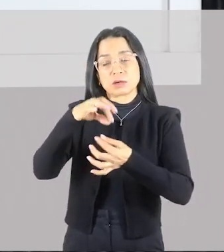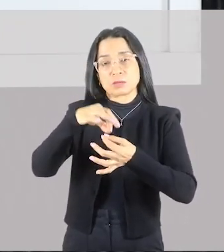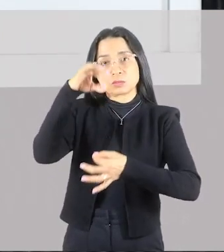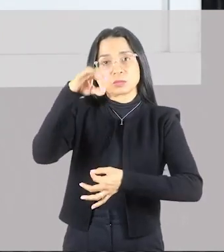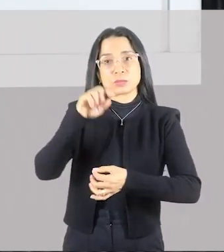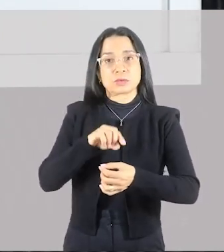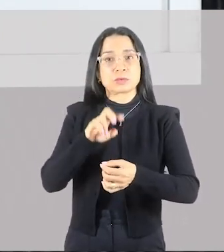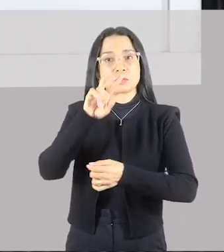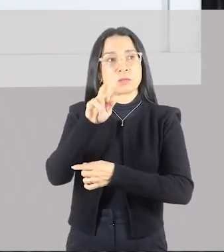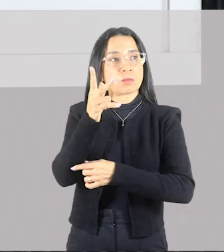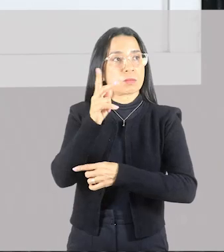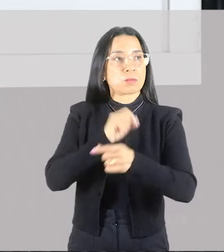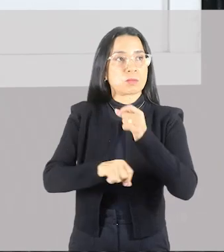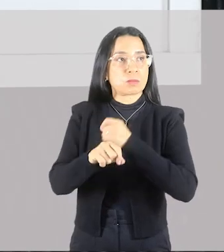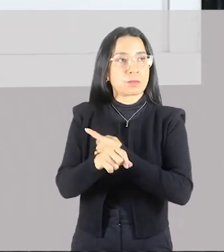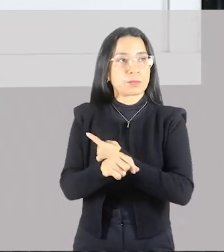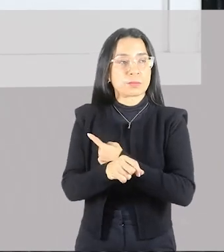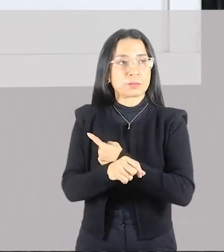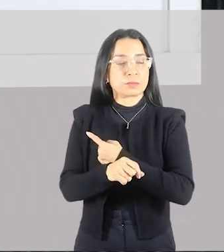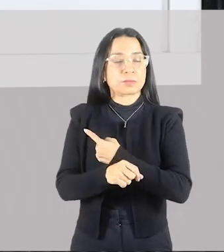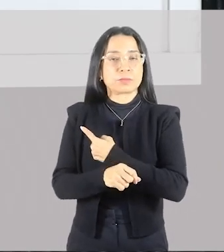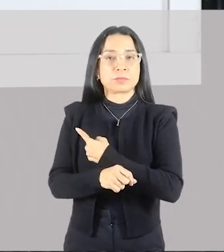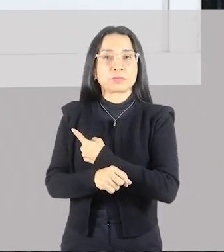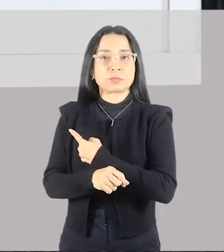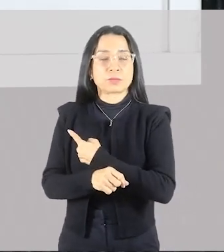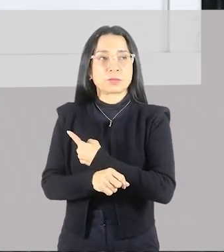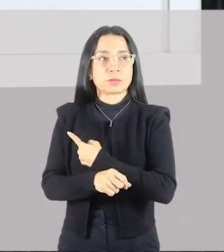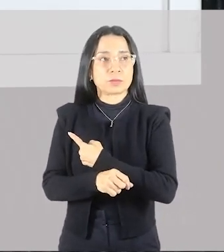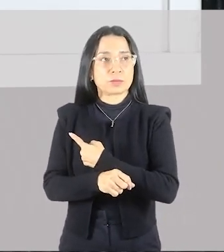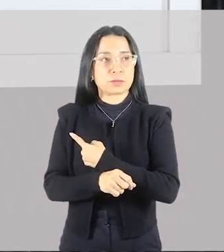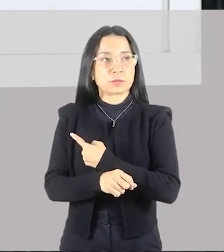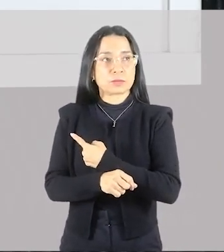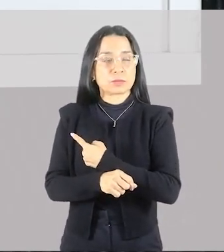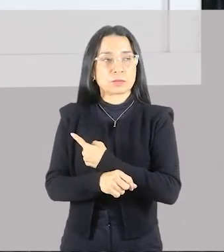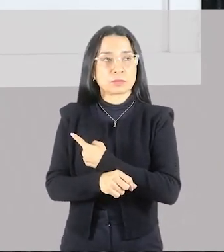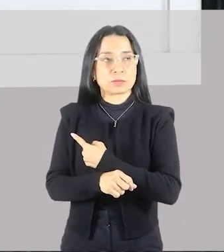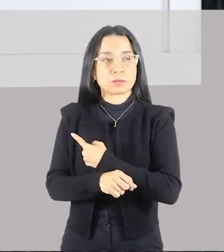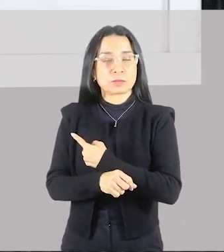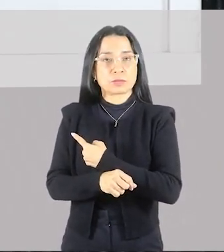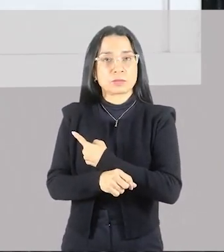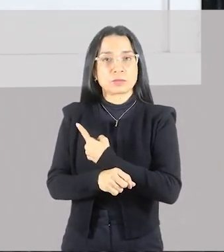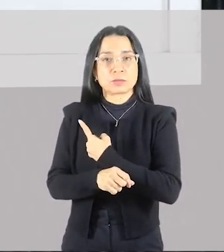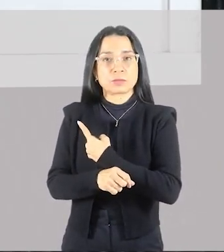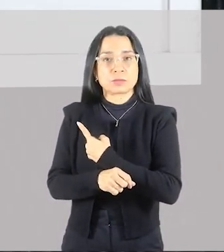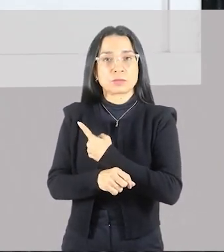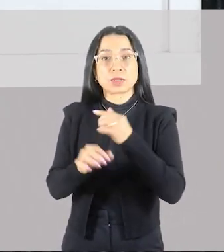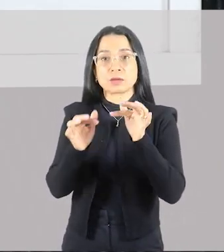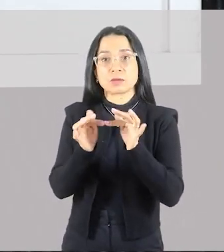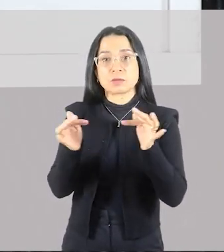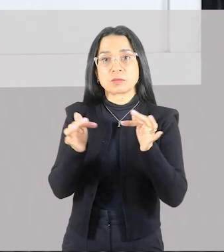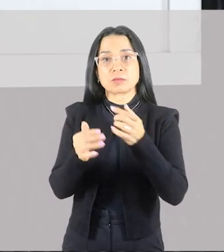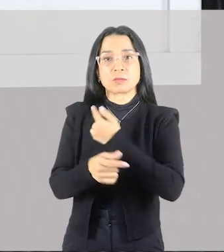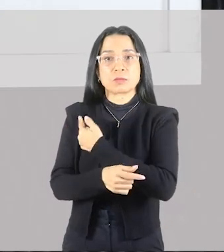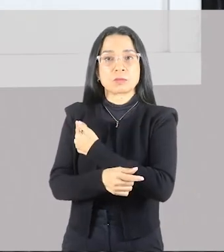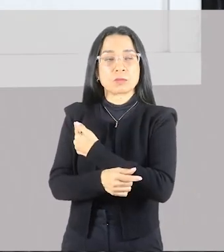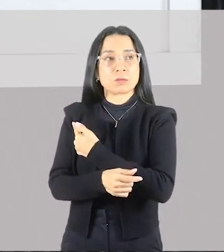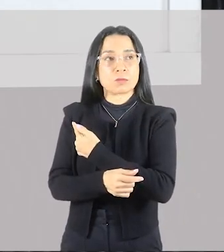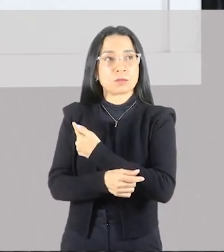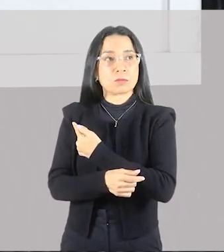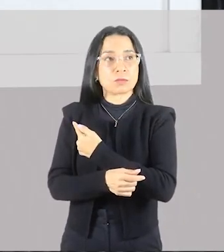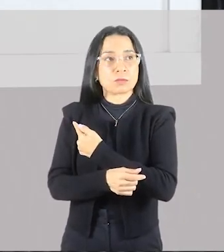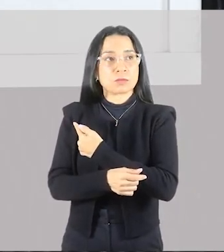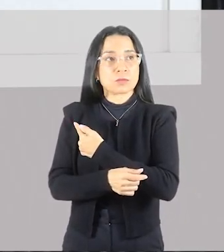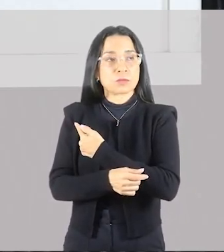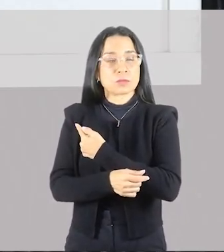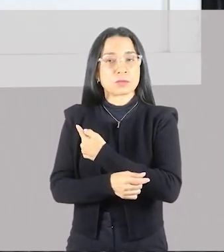do triângulo, vou chamar de AT, vai ser igual a base dela, multiplicado pela altura,